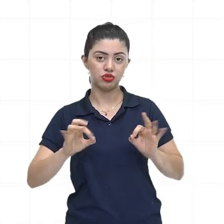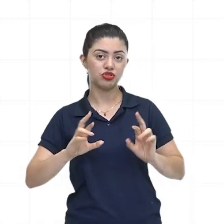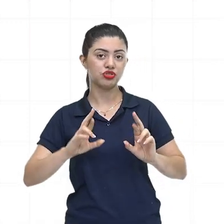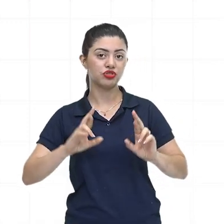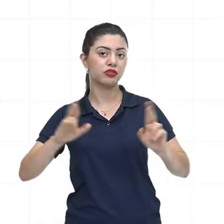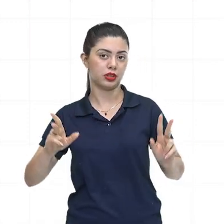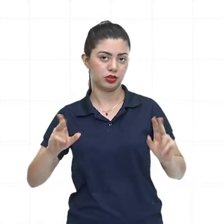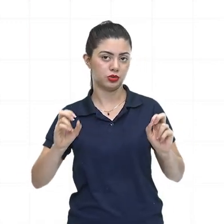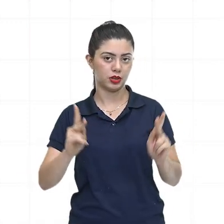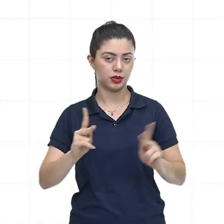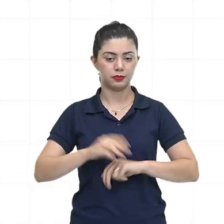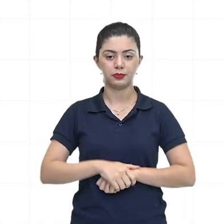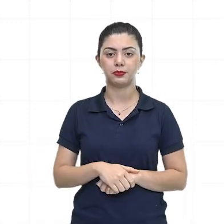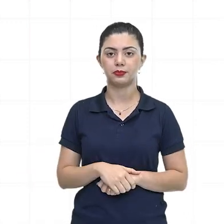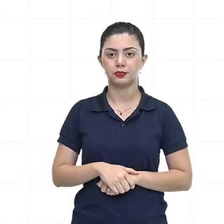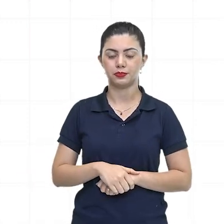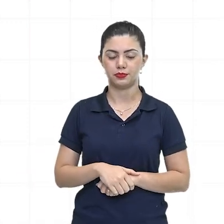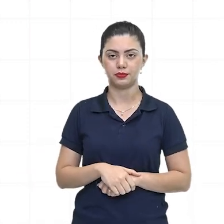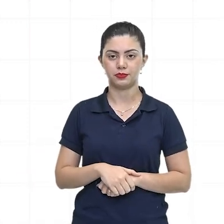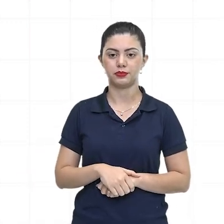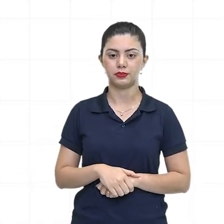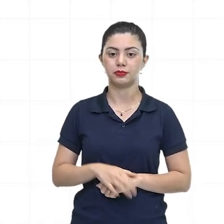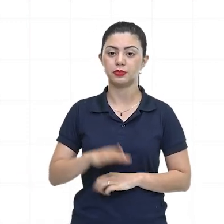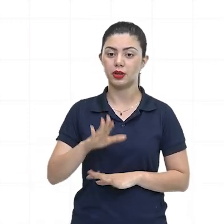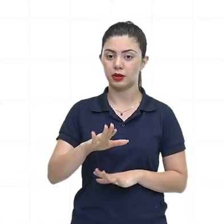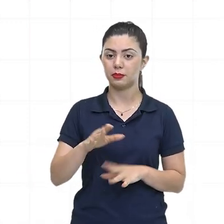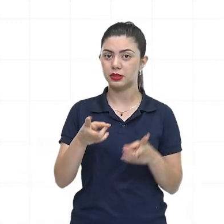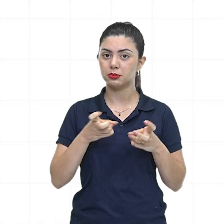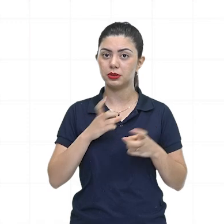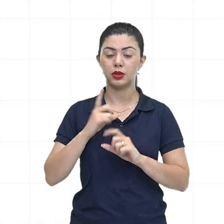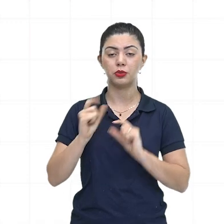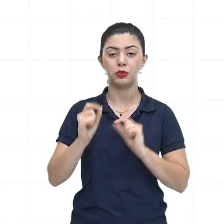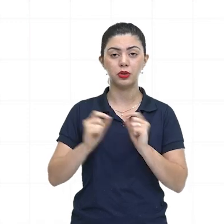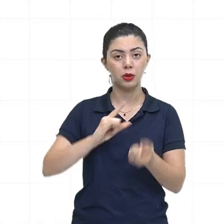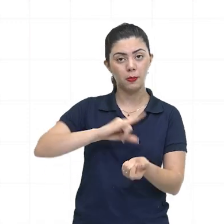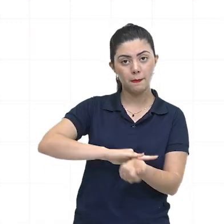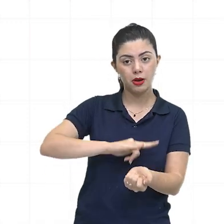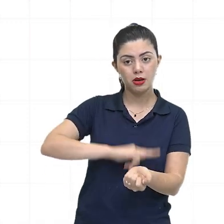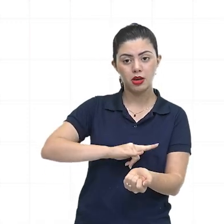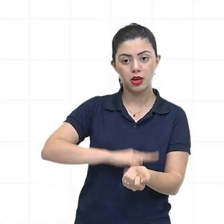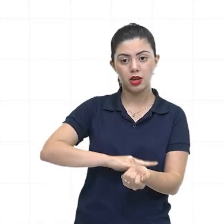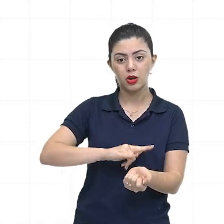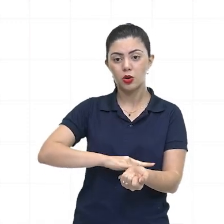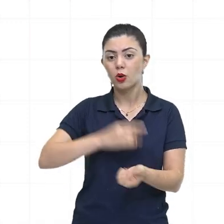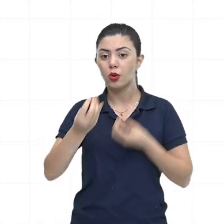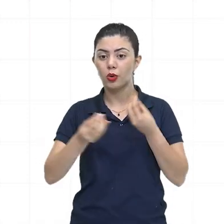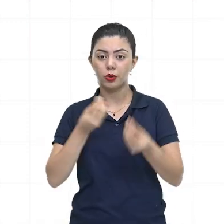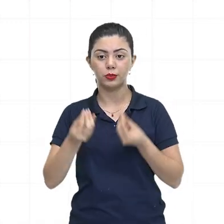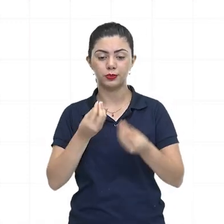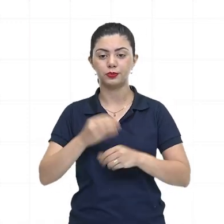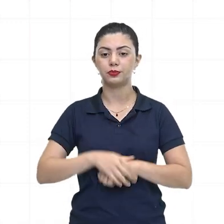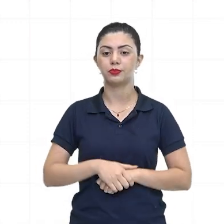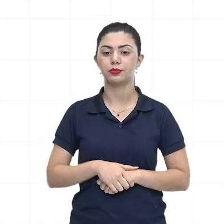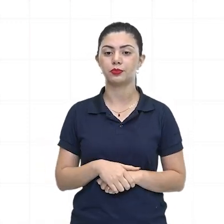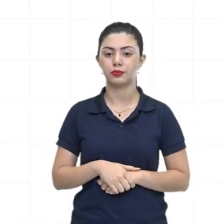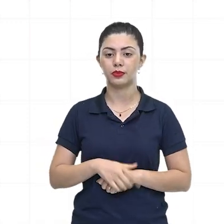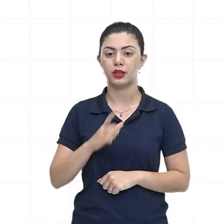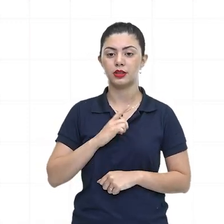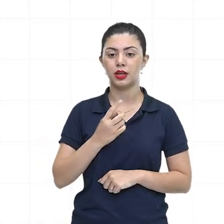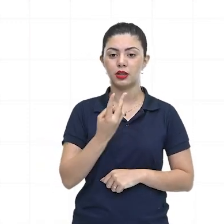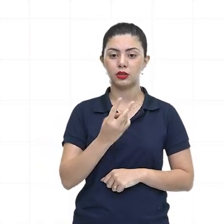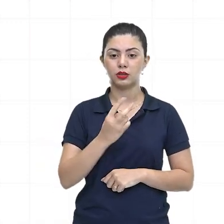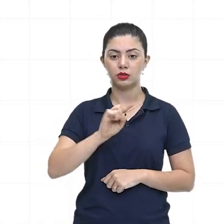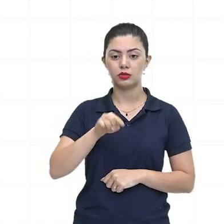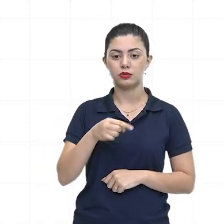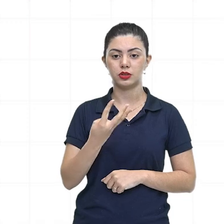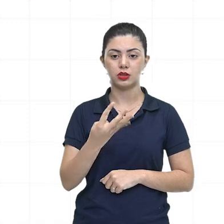essas dimensões aqui. Aí nós temos aqui um banheiro, com as dimensões, de